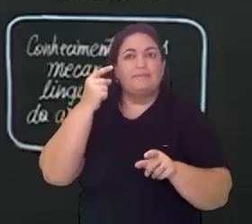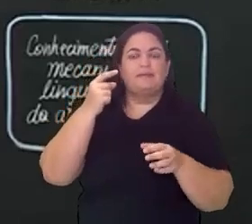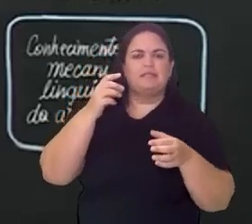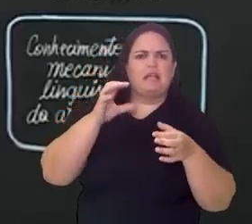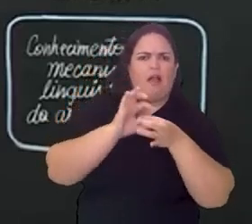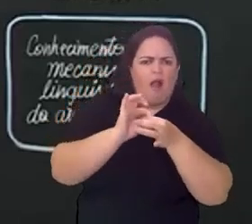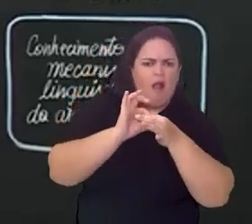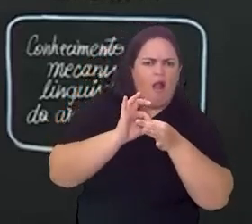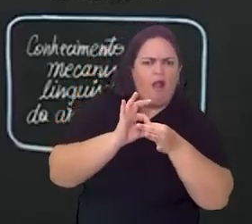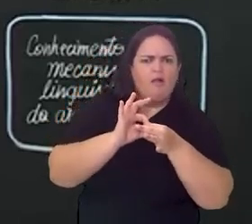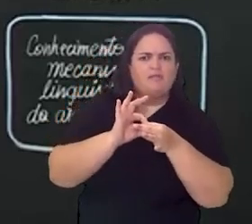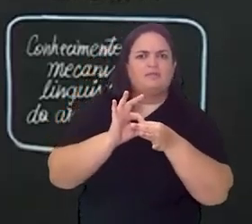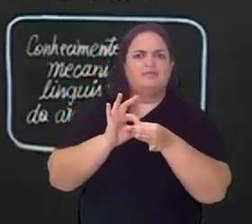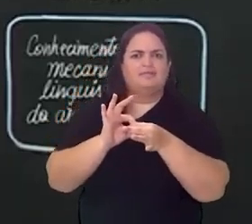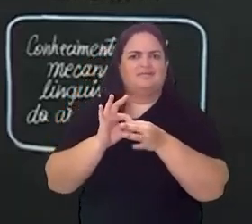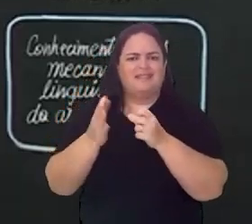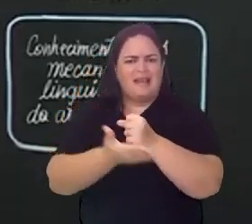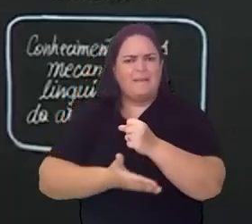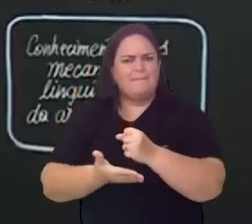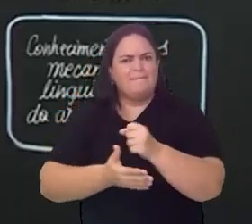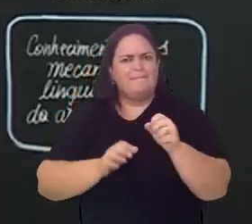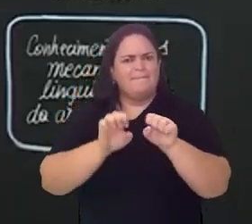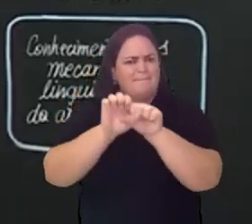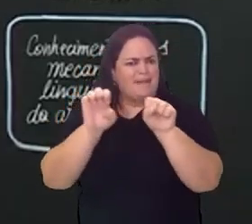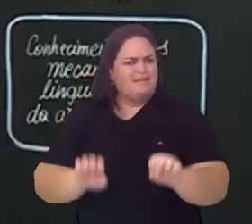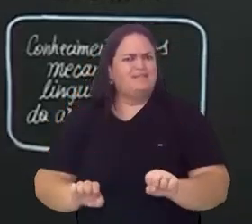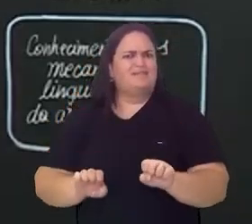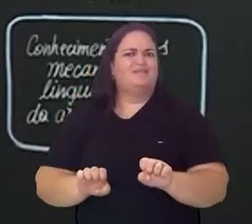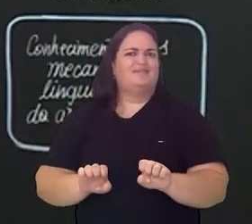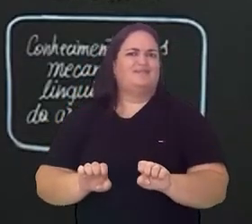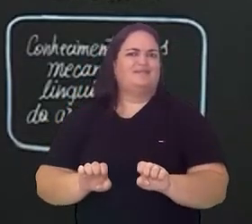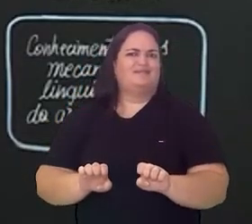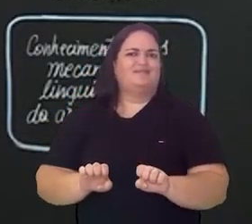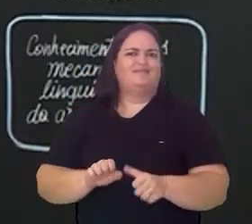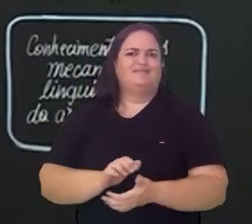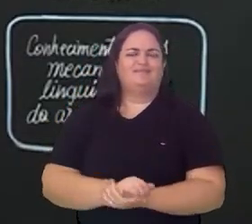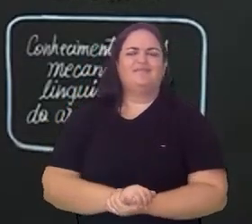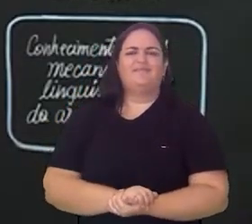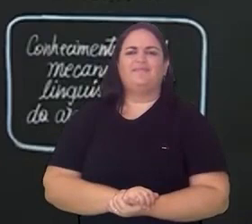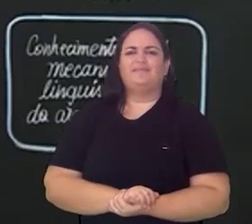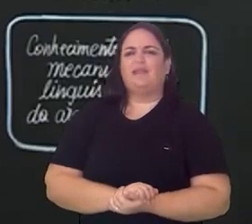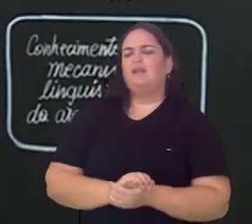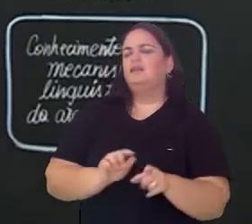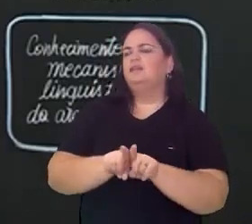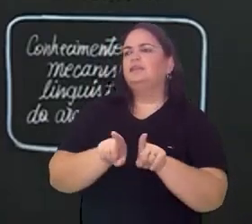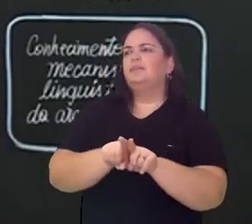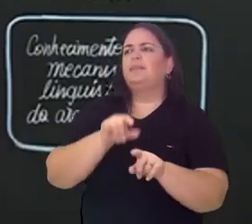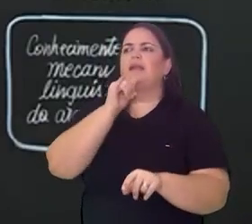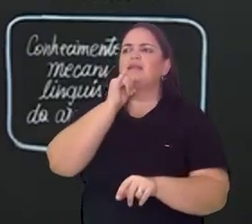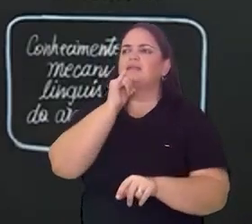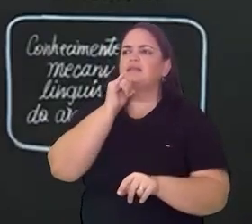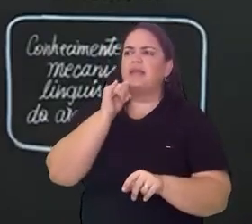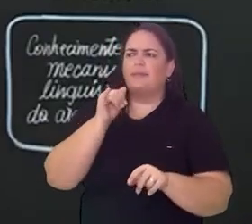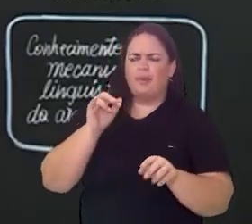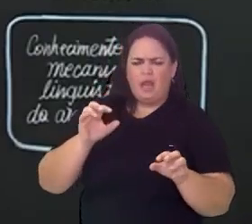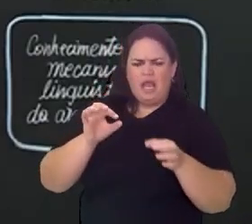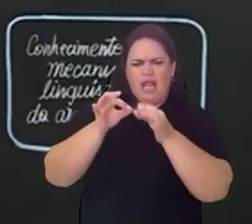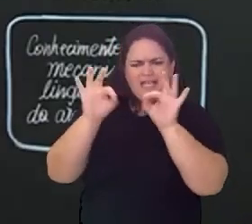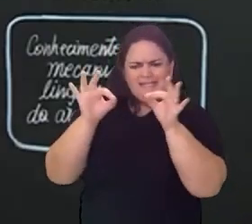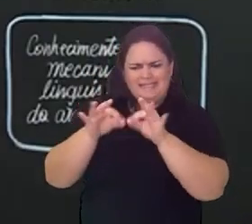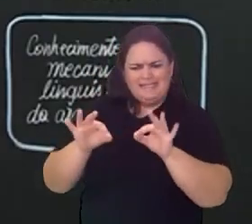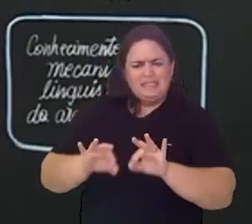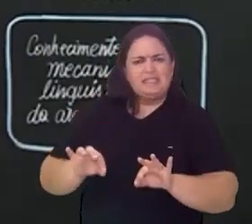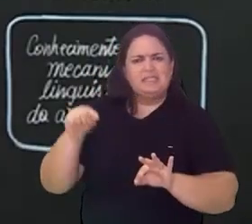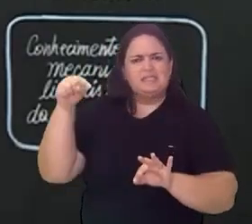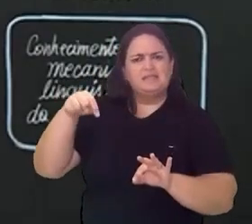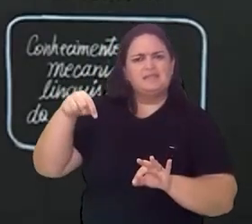em elementos que garantam que a forma seja respeitada, ok? Se eu estou falando também de relação sintática, eu estou falando